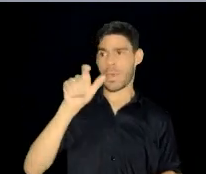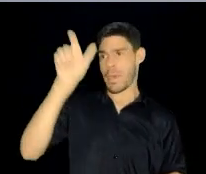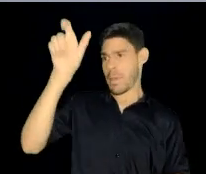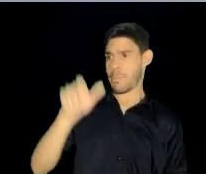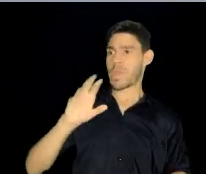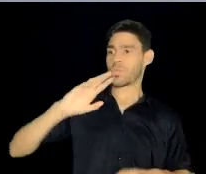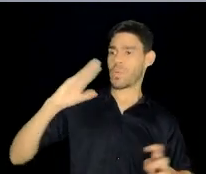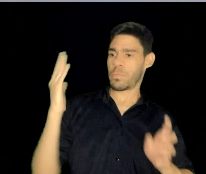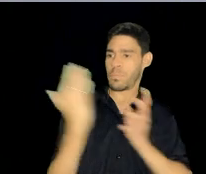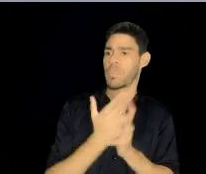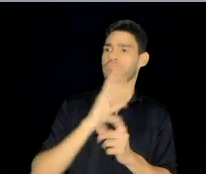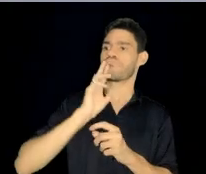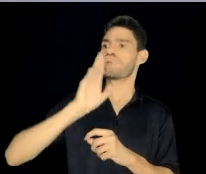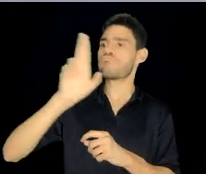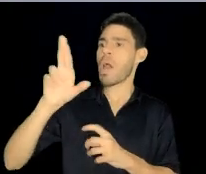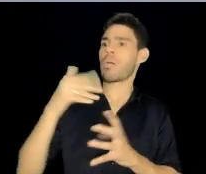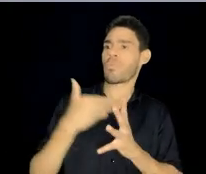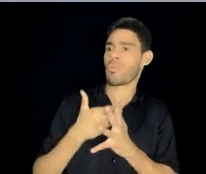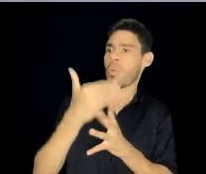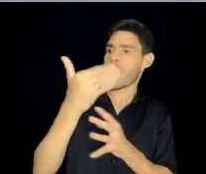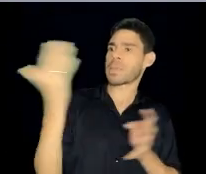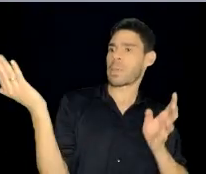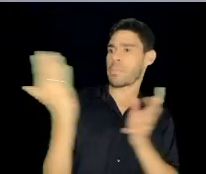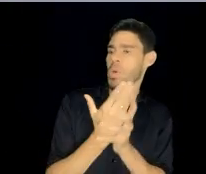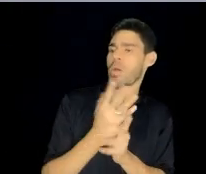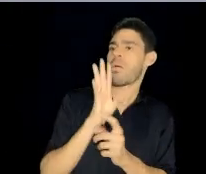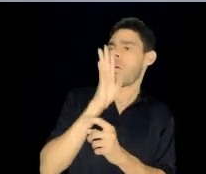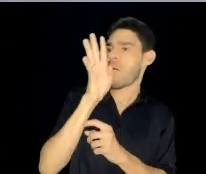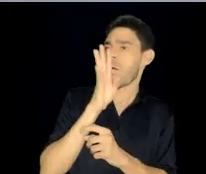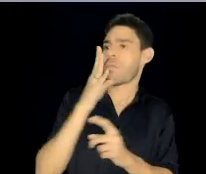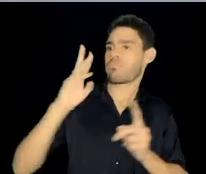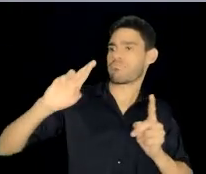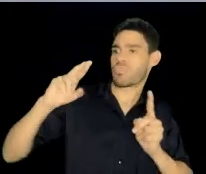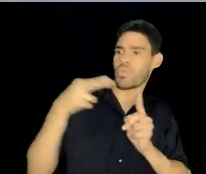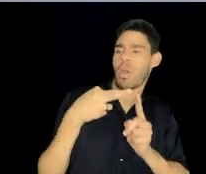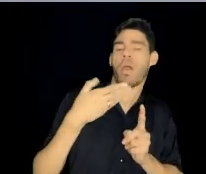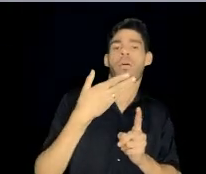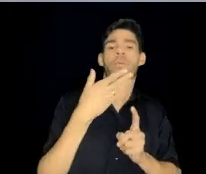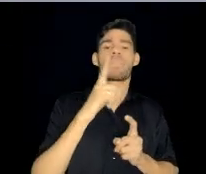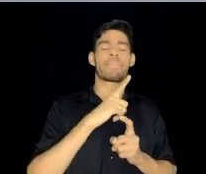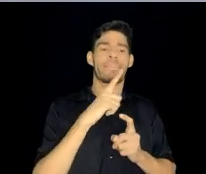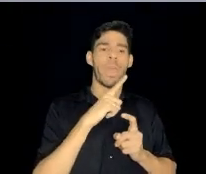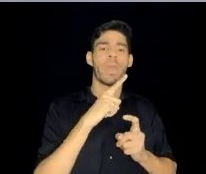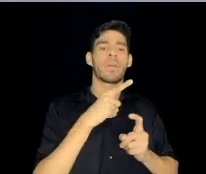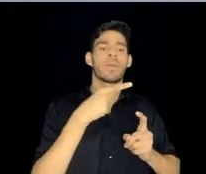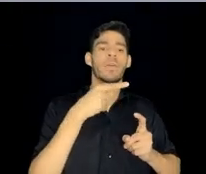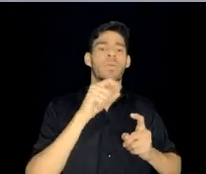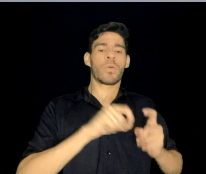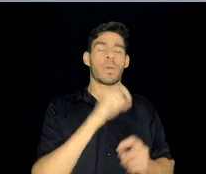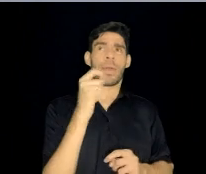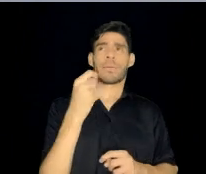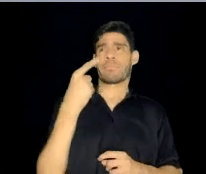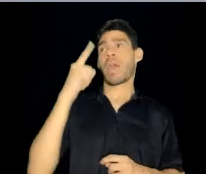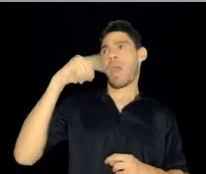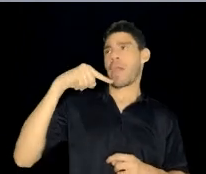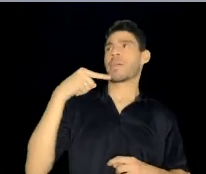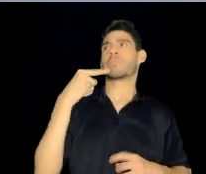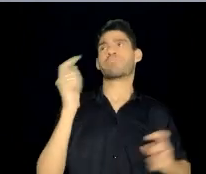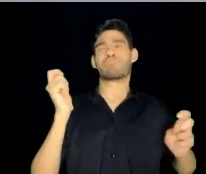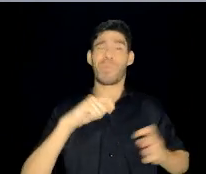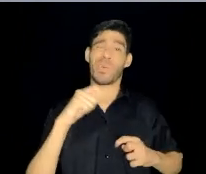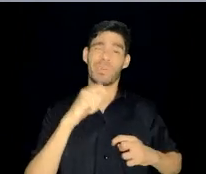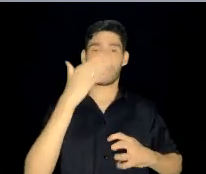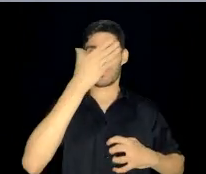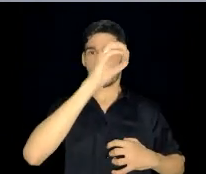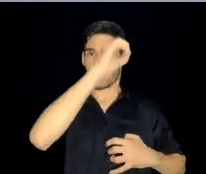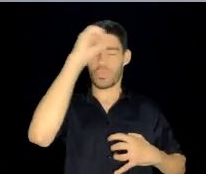dizer, aquela pessoa que responde ao processo, que tem início ao processo, que é réu, e que tem ao seu lado a presunção de